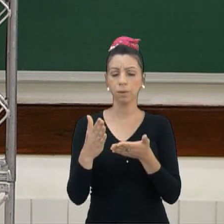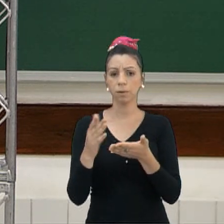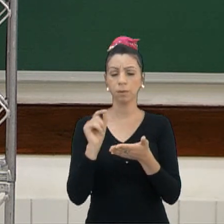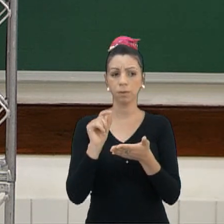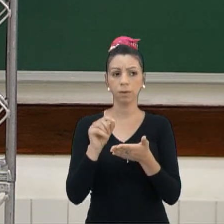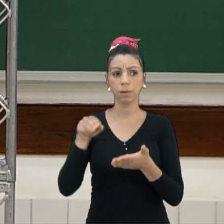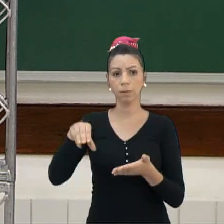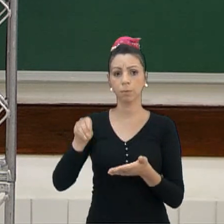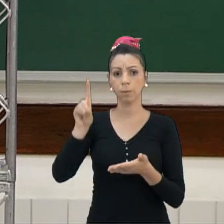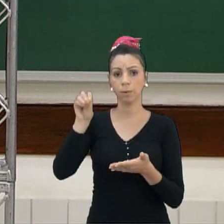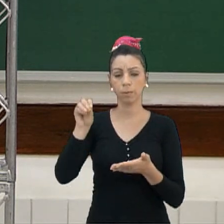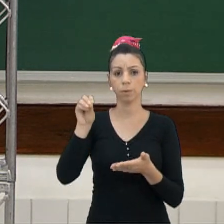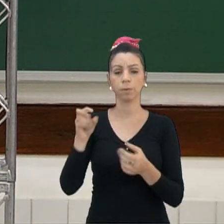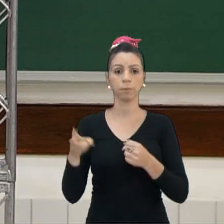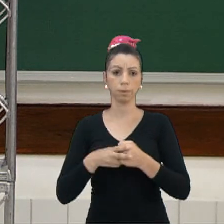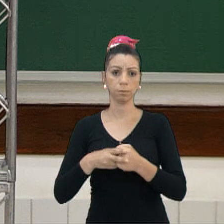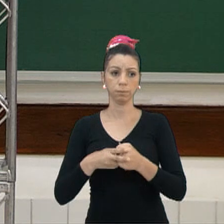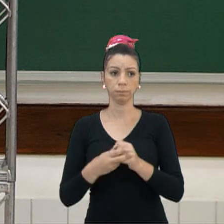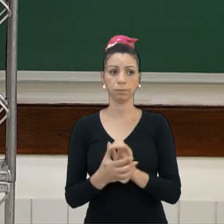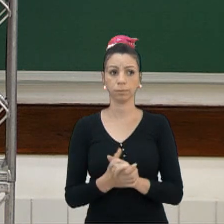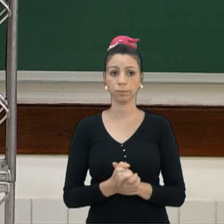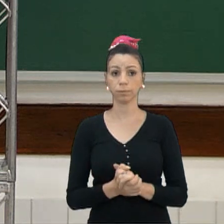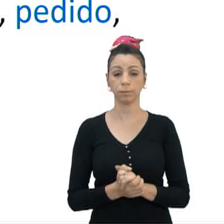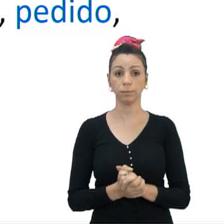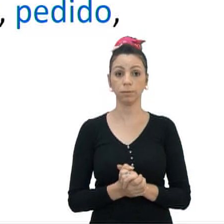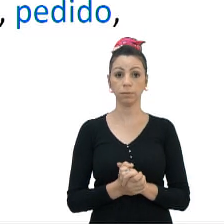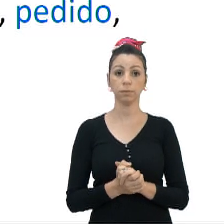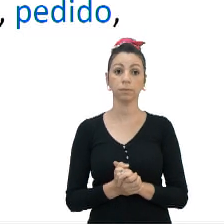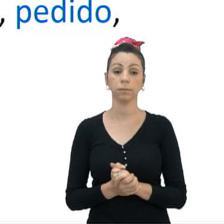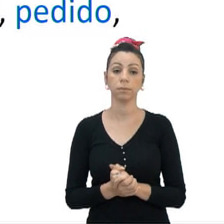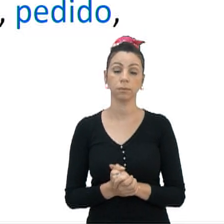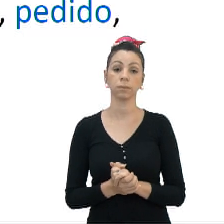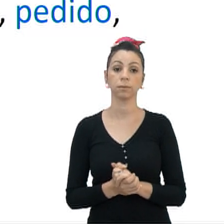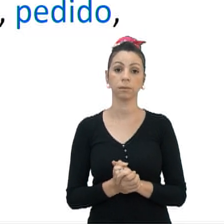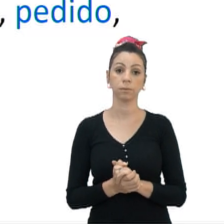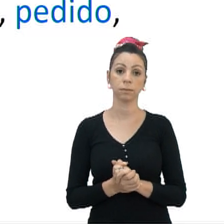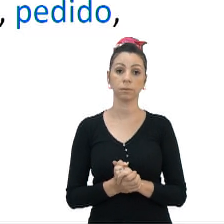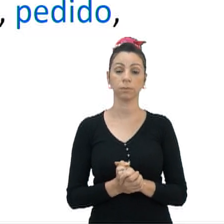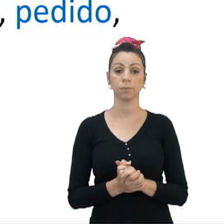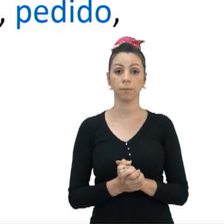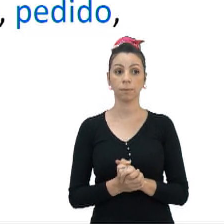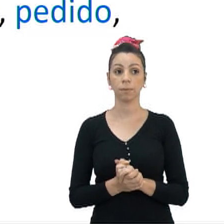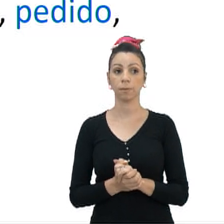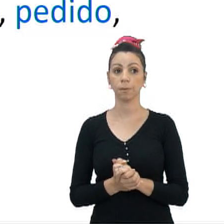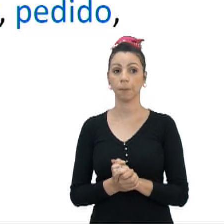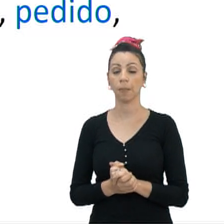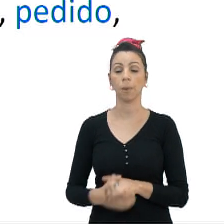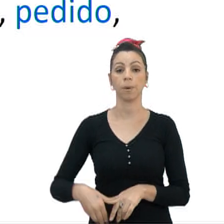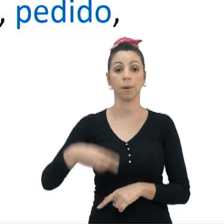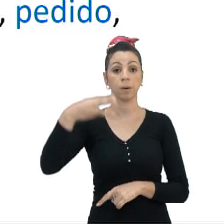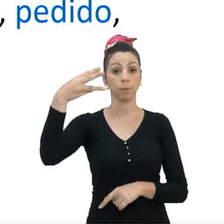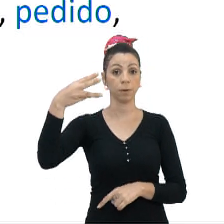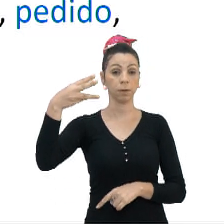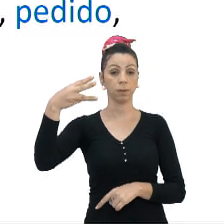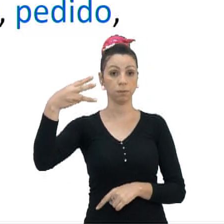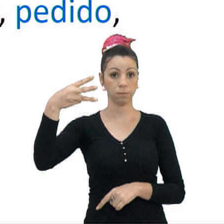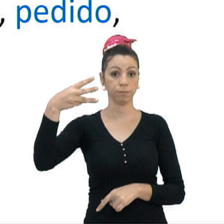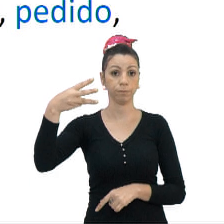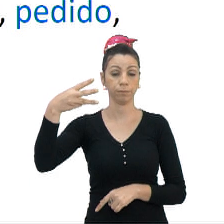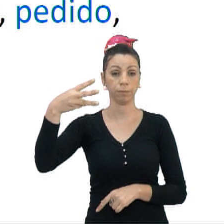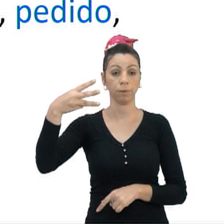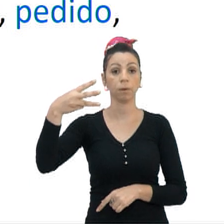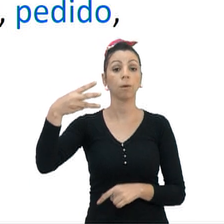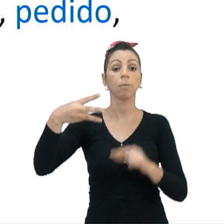esses modos verbais? Vamos ver quais são? Olha só. Indicativo, subjuntivo e imperativo.